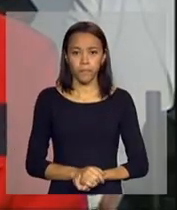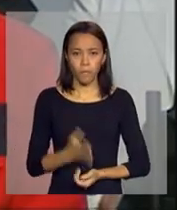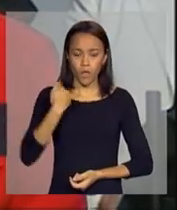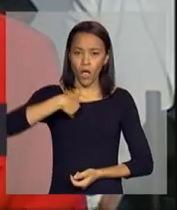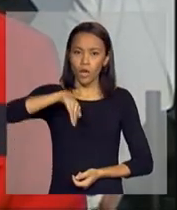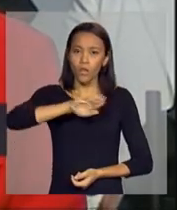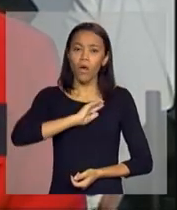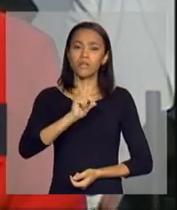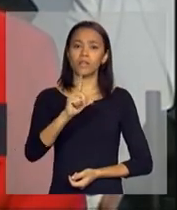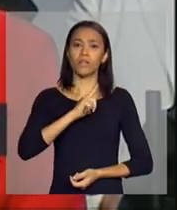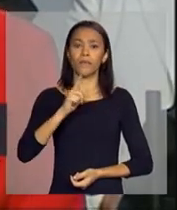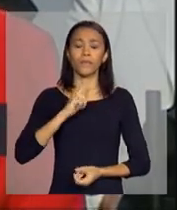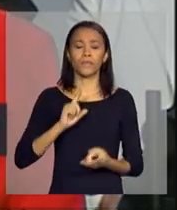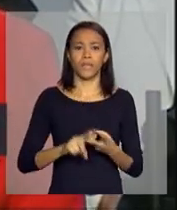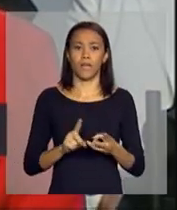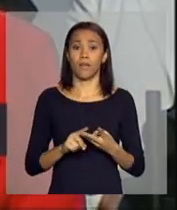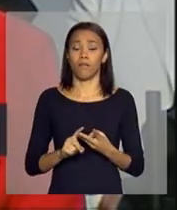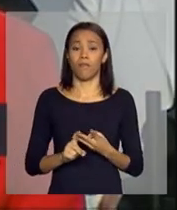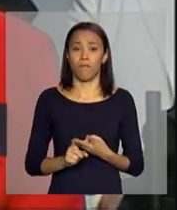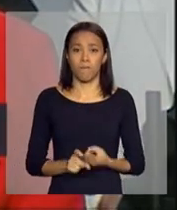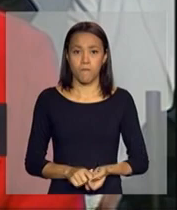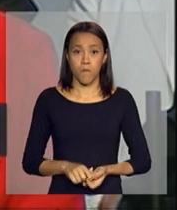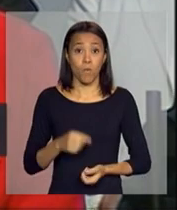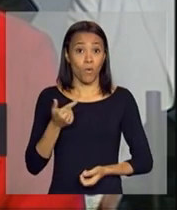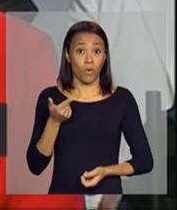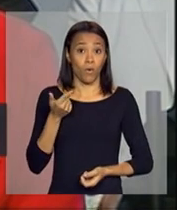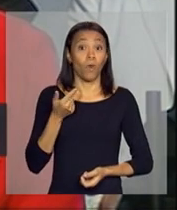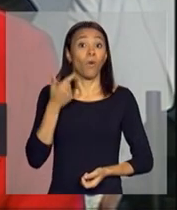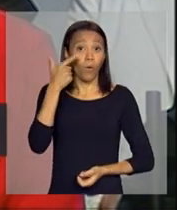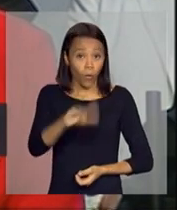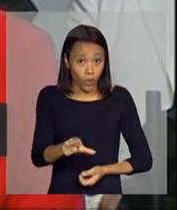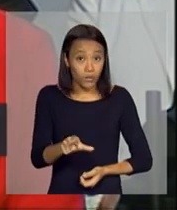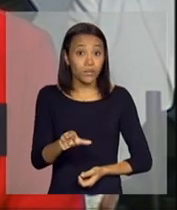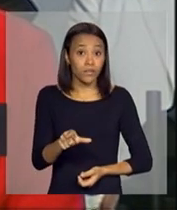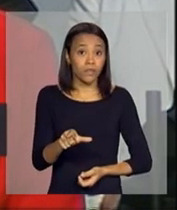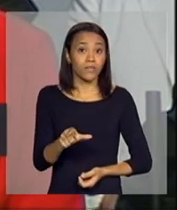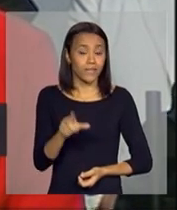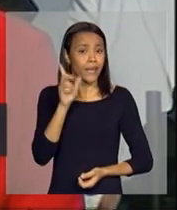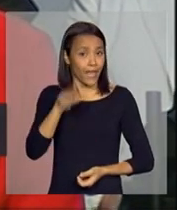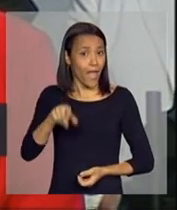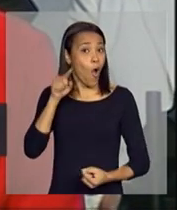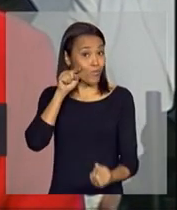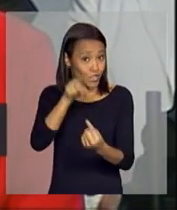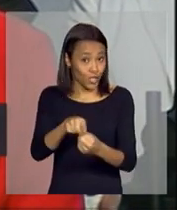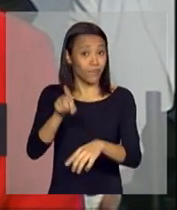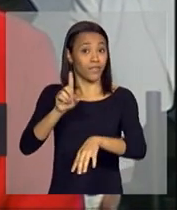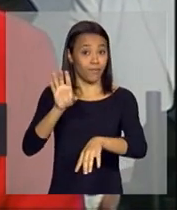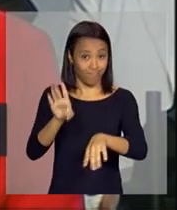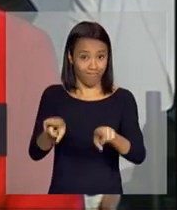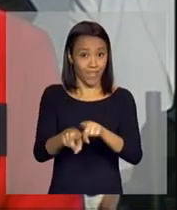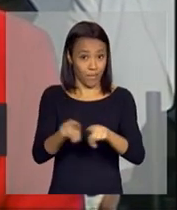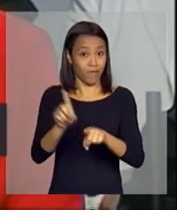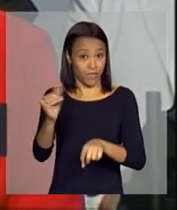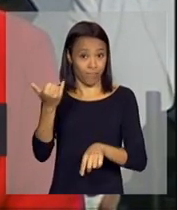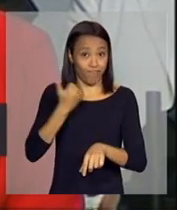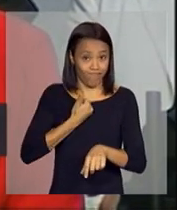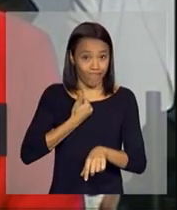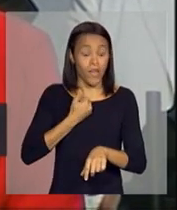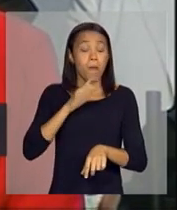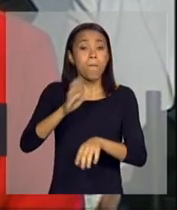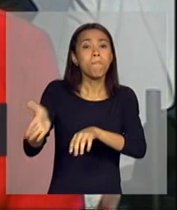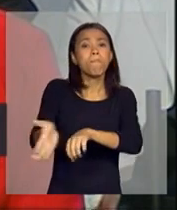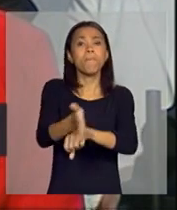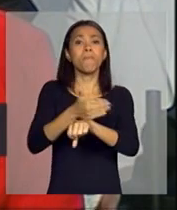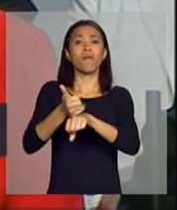Nós temos uma outra vantagem, e que isso é um objetivo que a senhora determinou também, que é exatamente melhorar